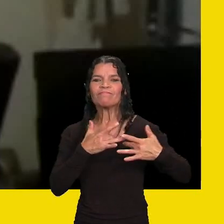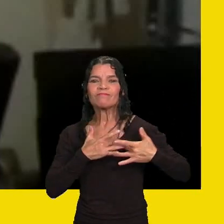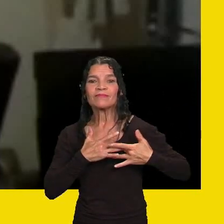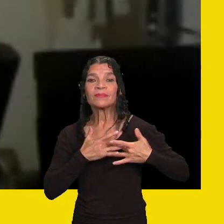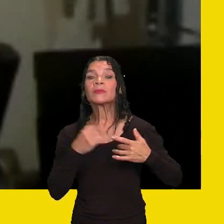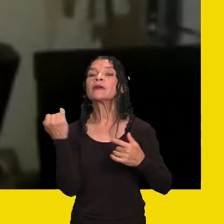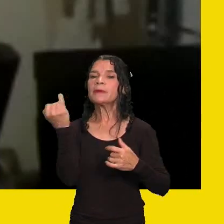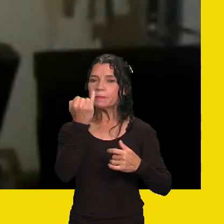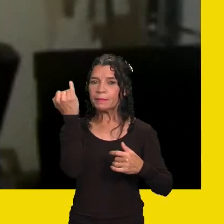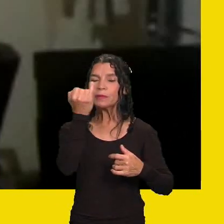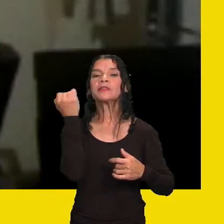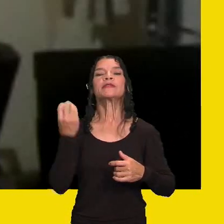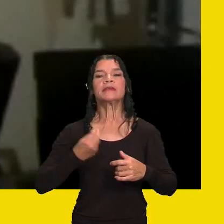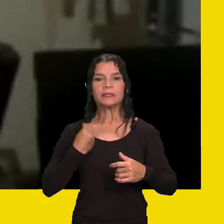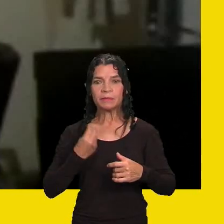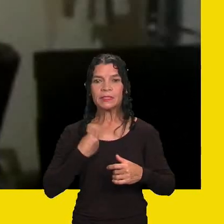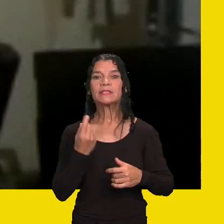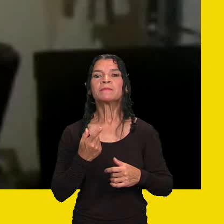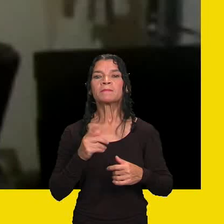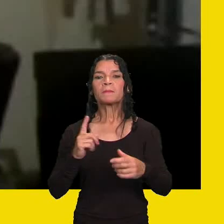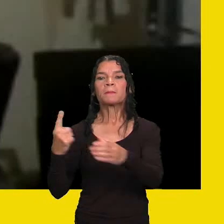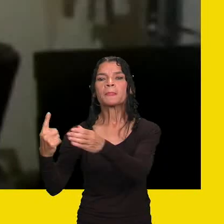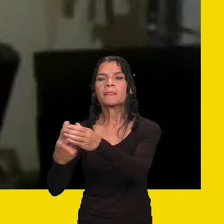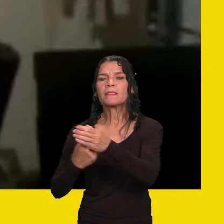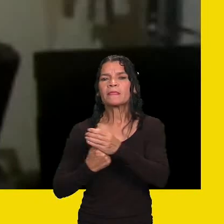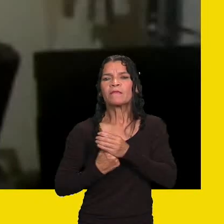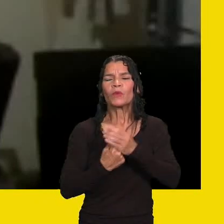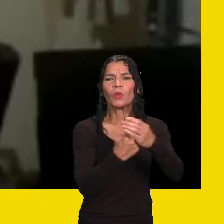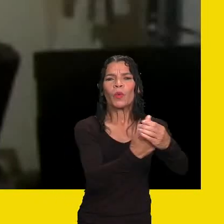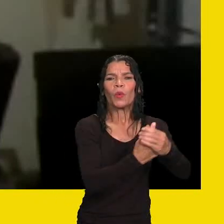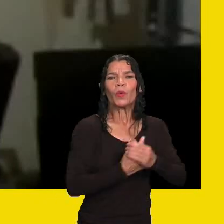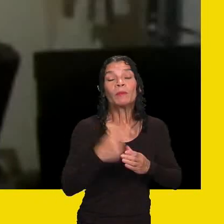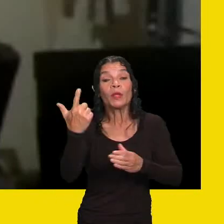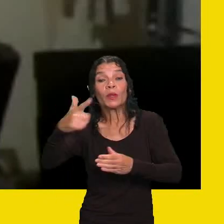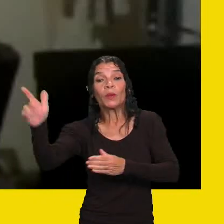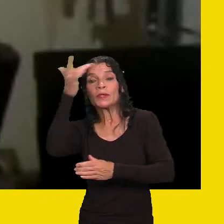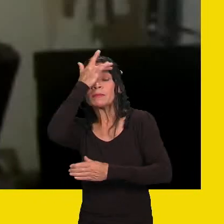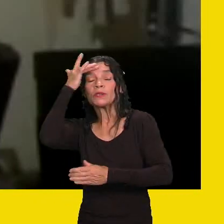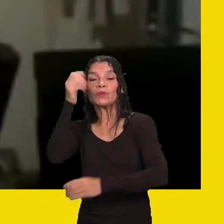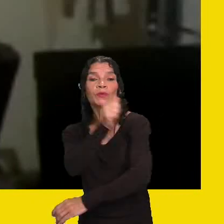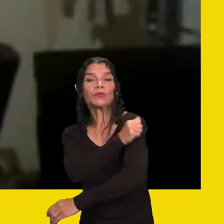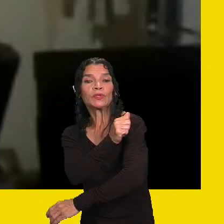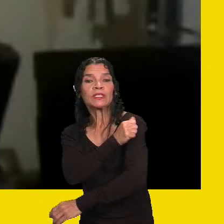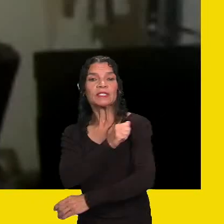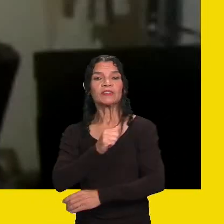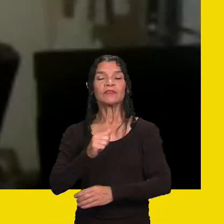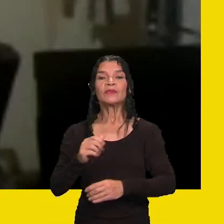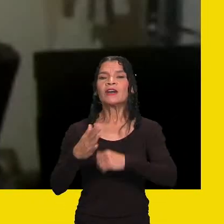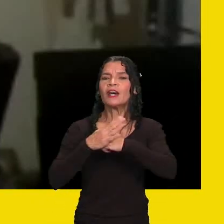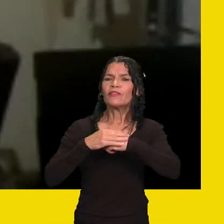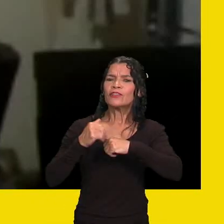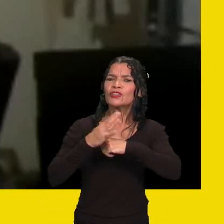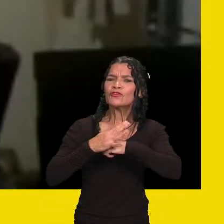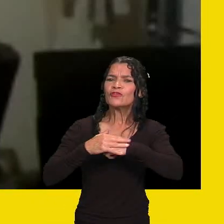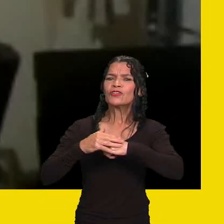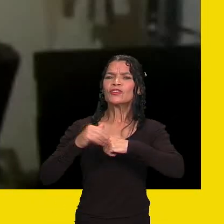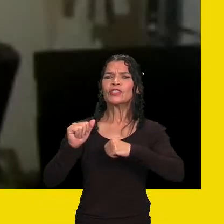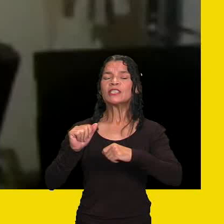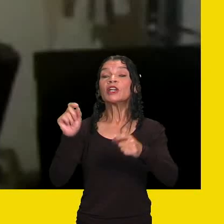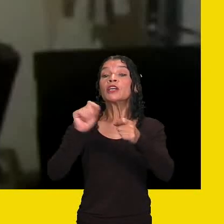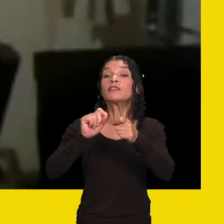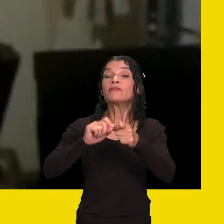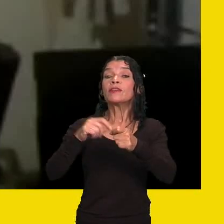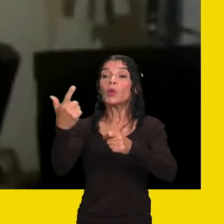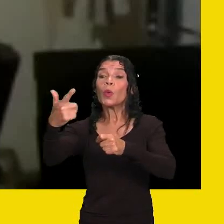super presente. Esse acolhimento do saber do outro, essa afetividade que faz com